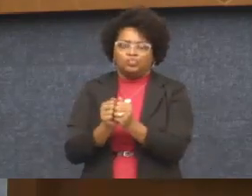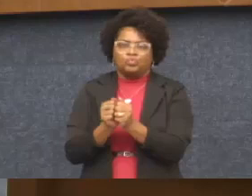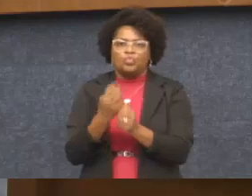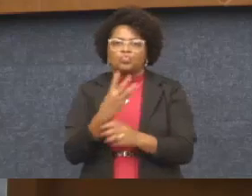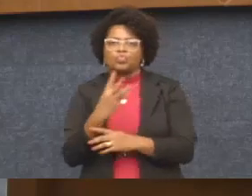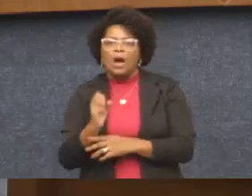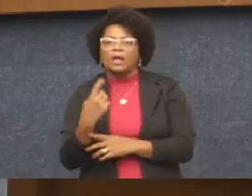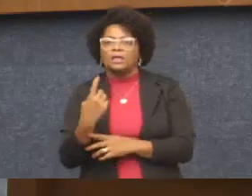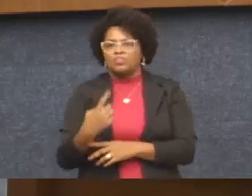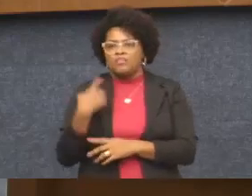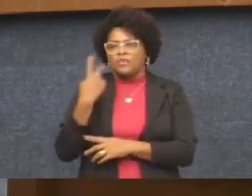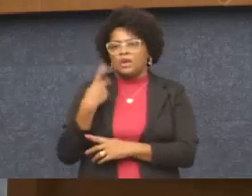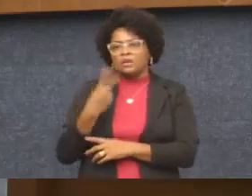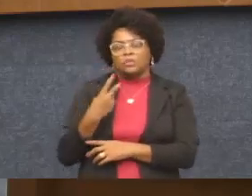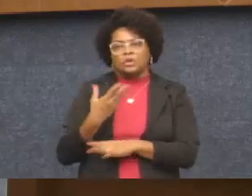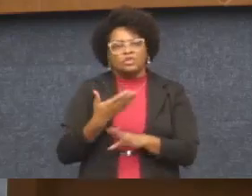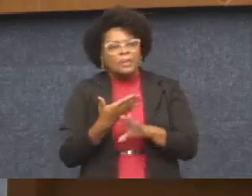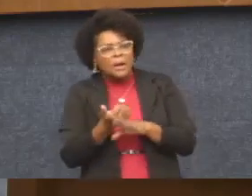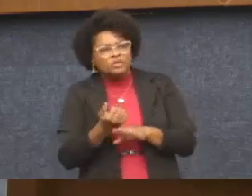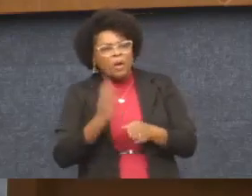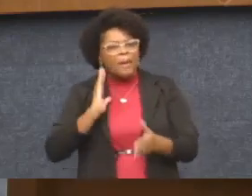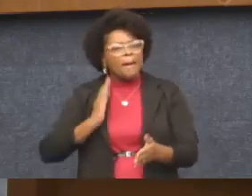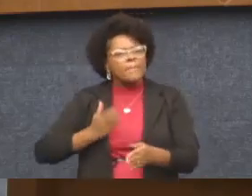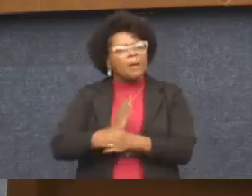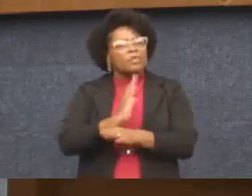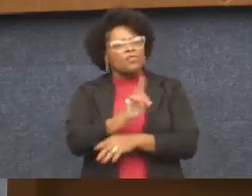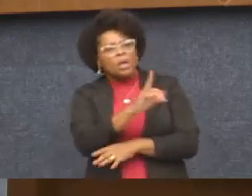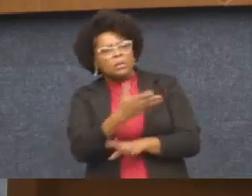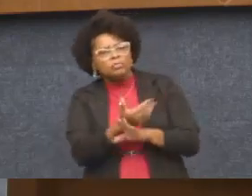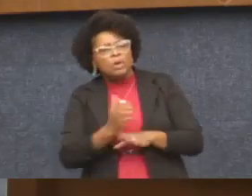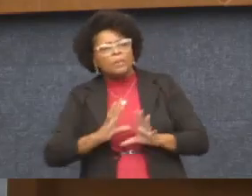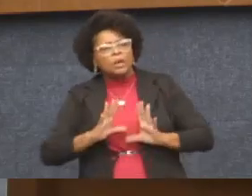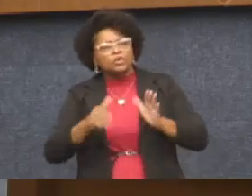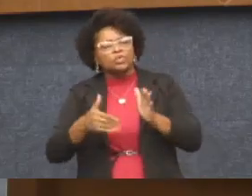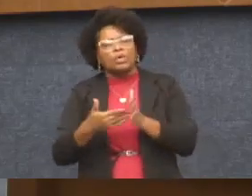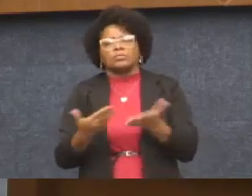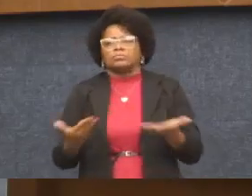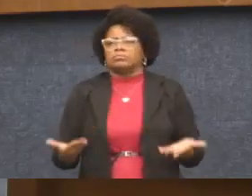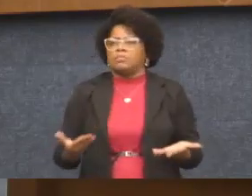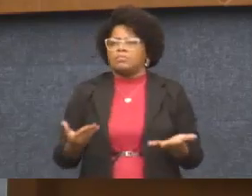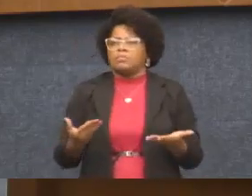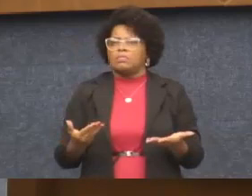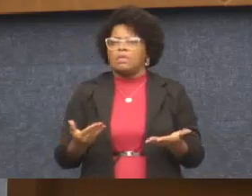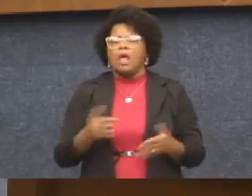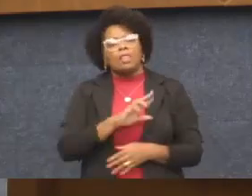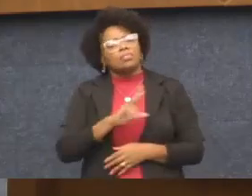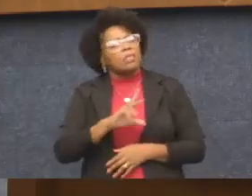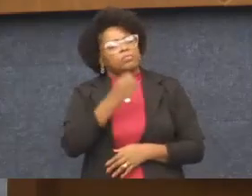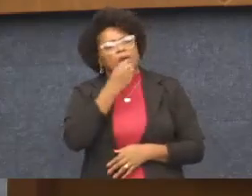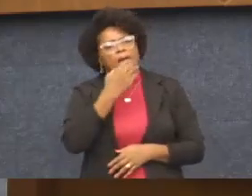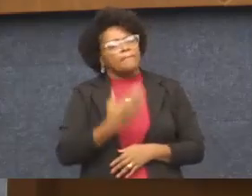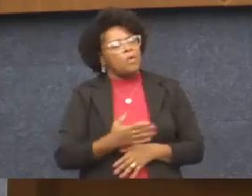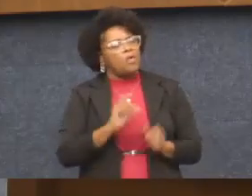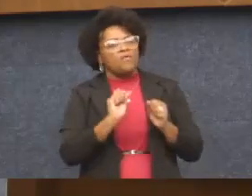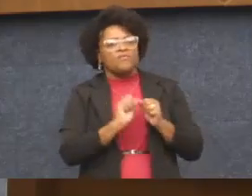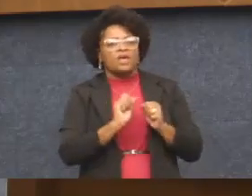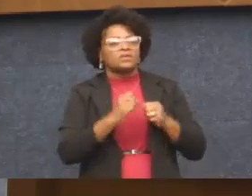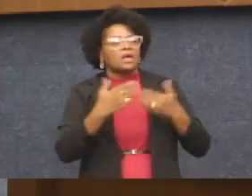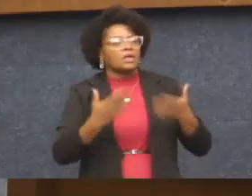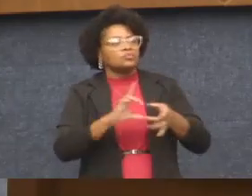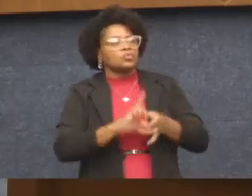mundo. Esta não é a postura que se espera de quem quer fazer gestos de boa convivência